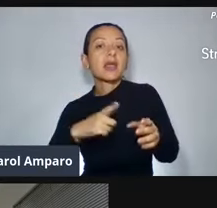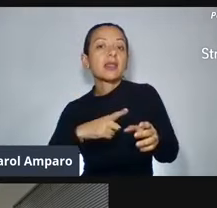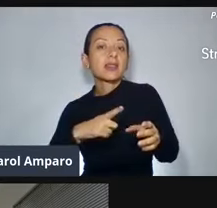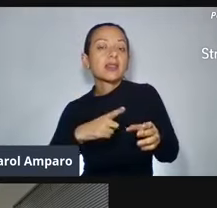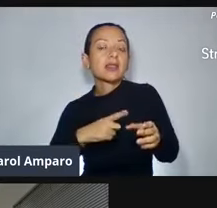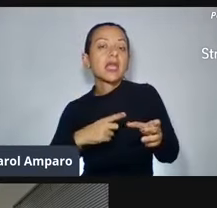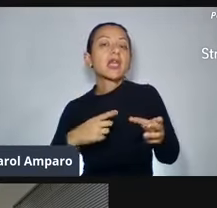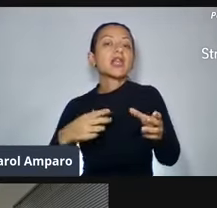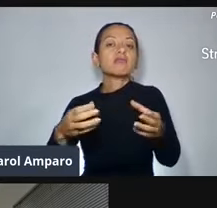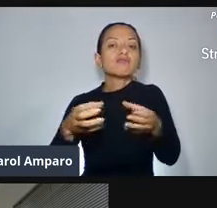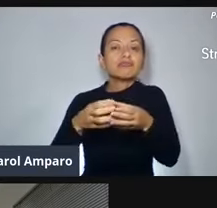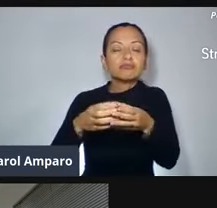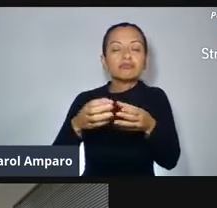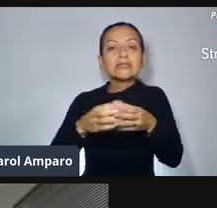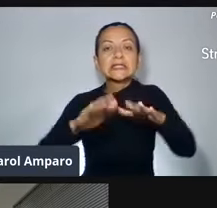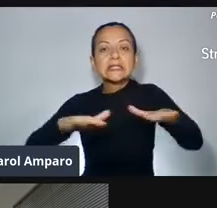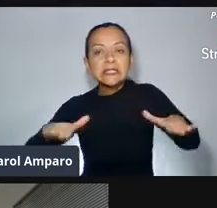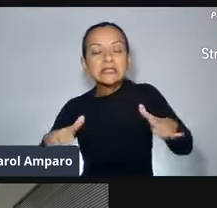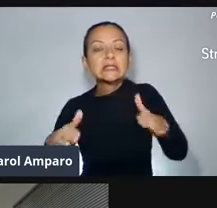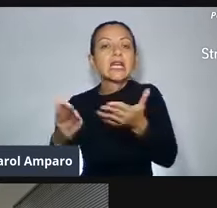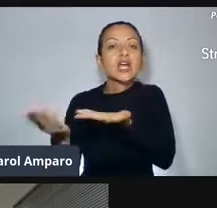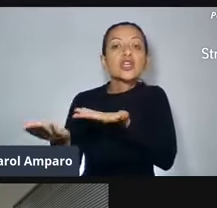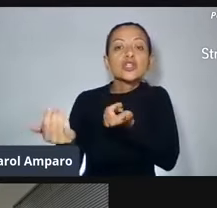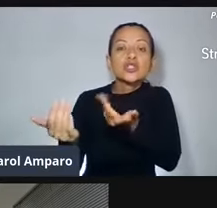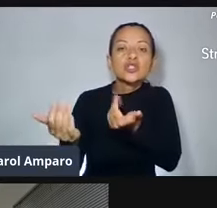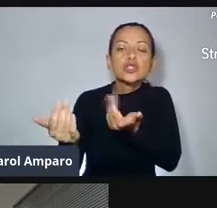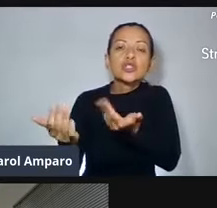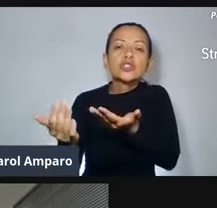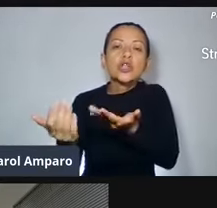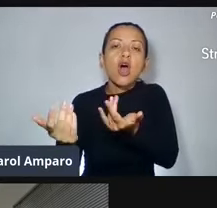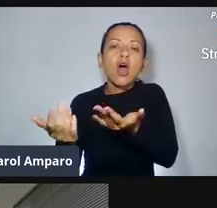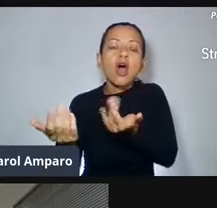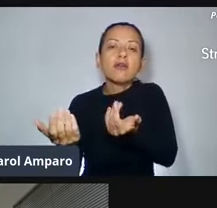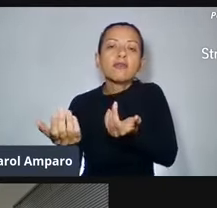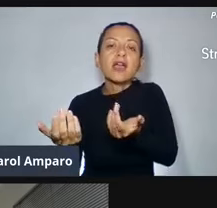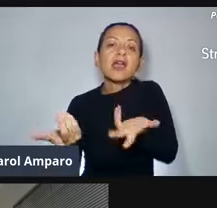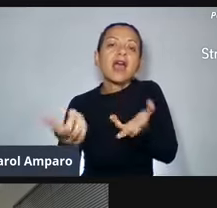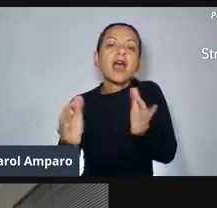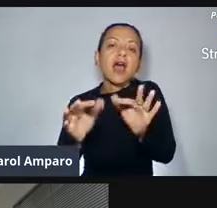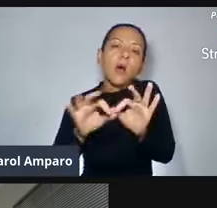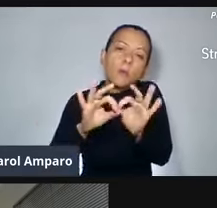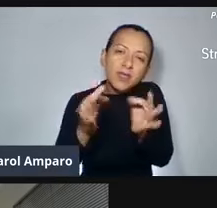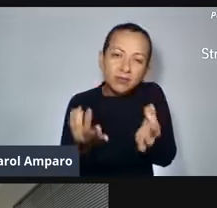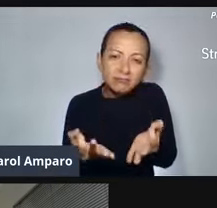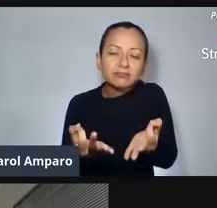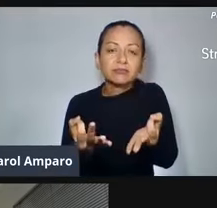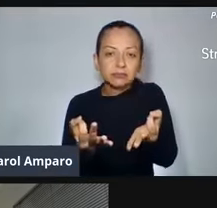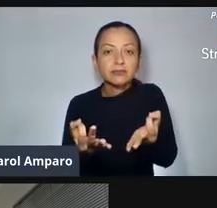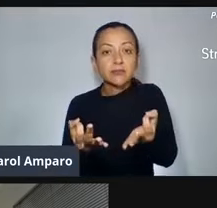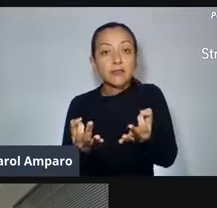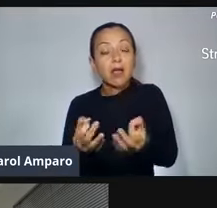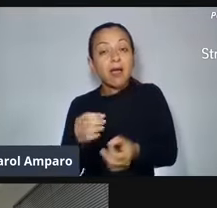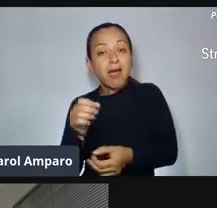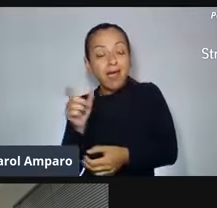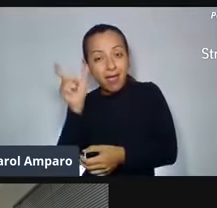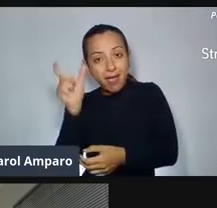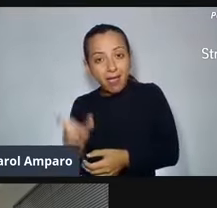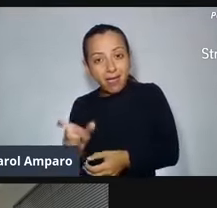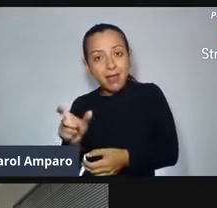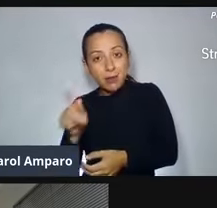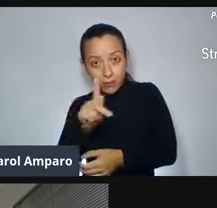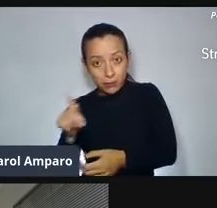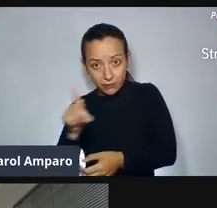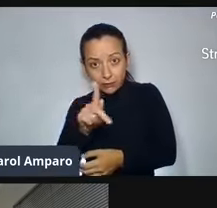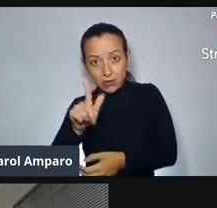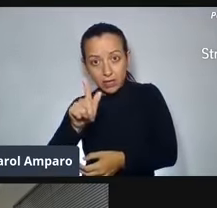de vulnerabilidade social. Mestre Gladson formou grandes mestres, contramestres,